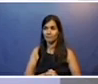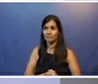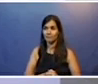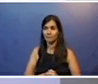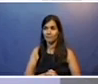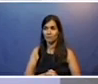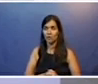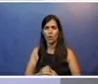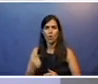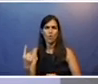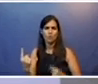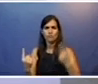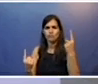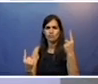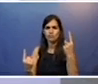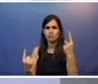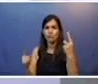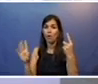tirar o símbolo.